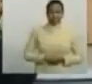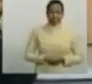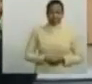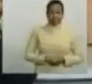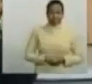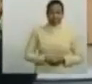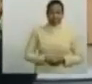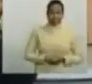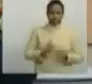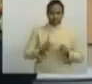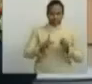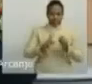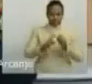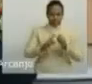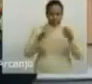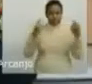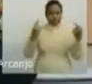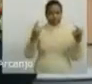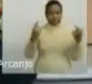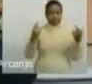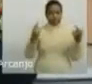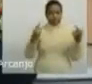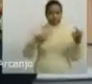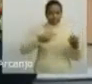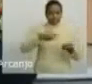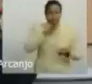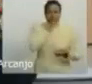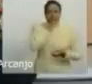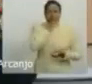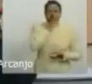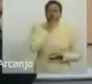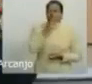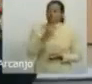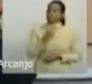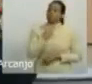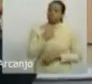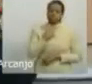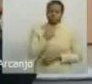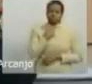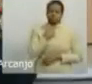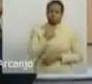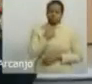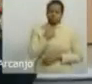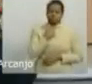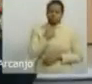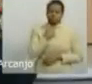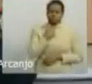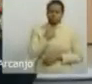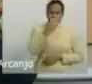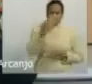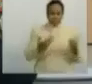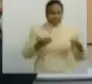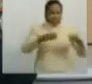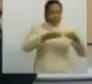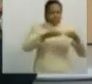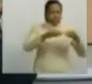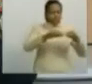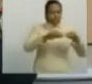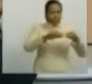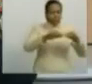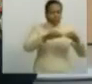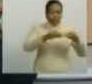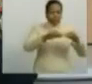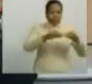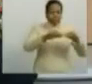Mas eu não posso me calar diante de um partido que está apoiando